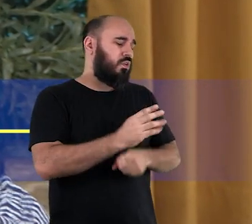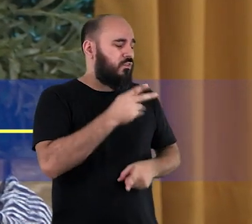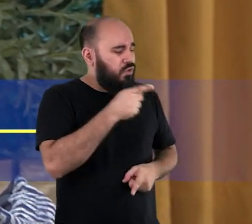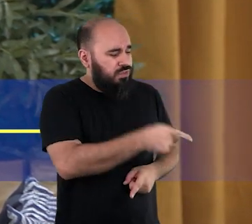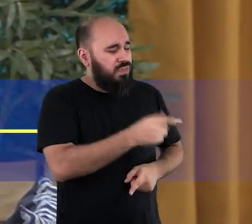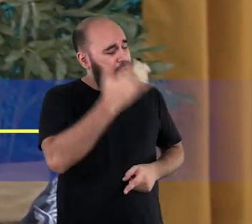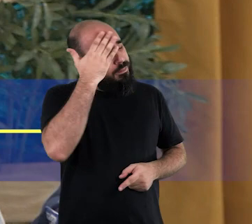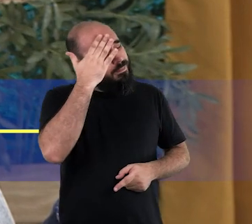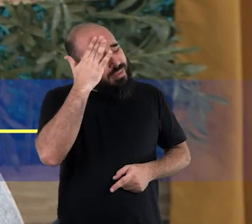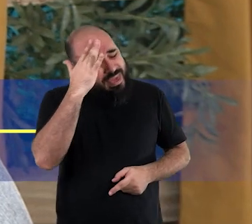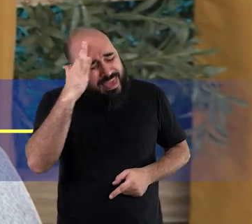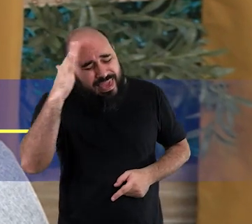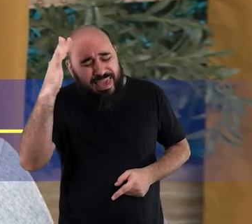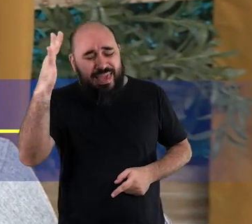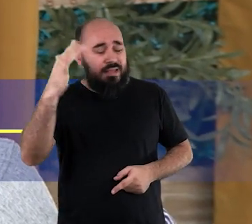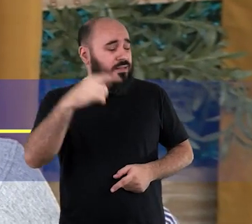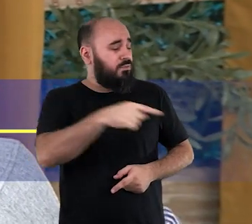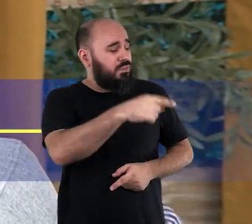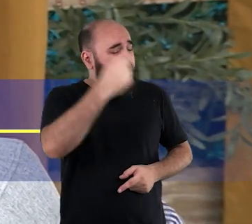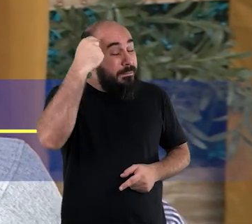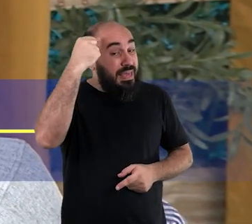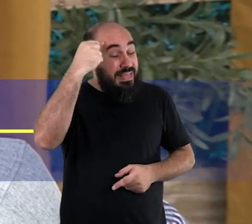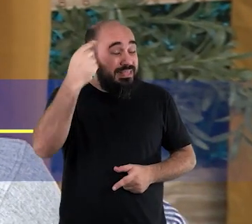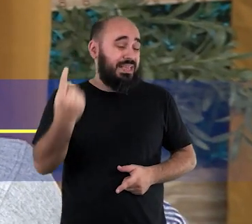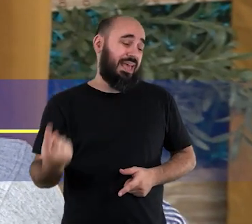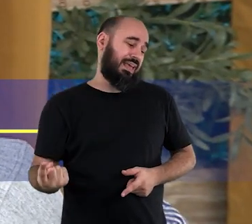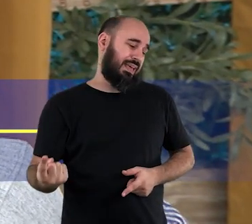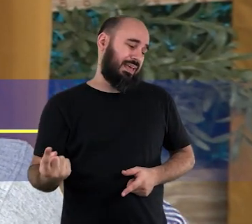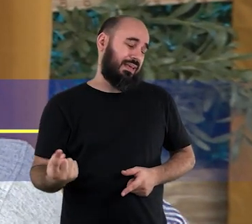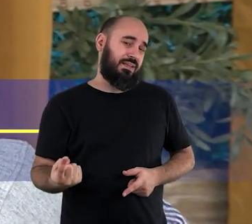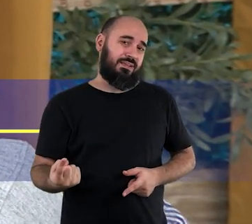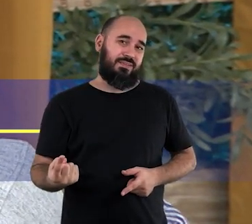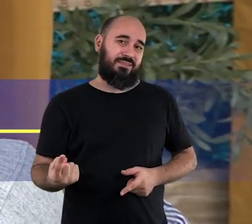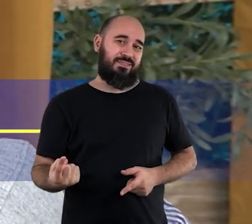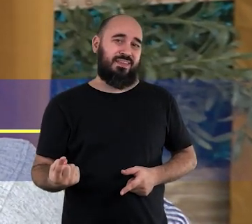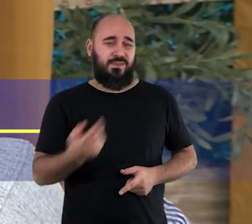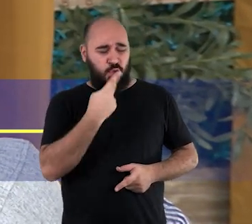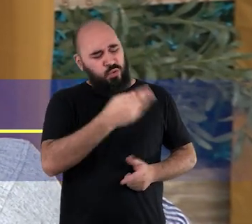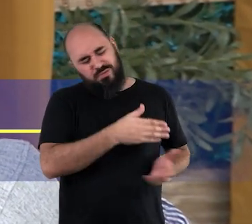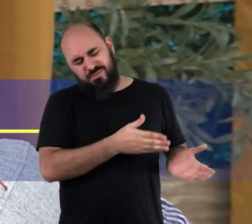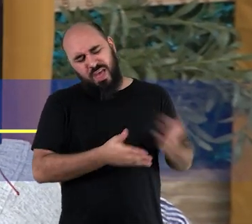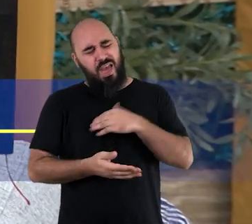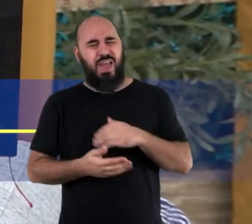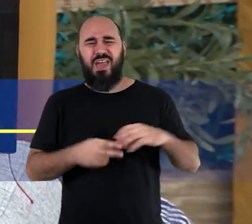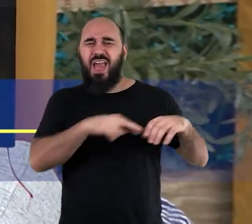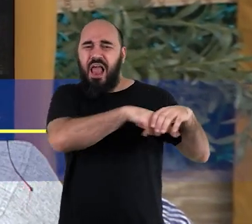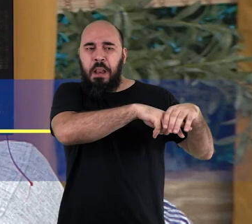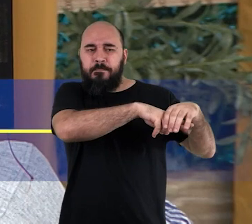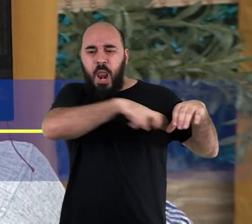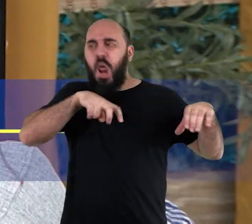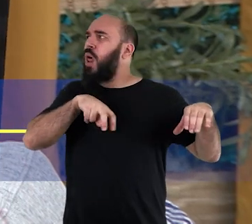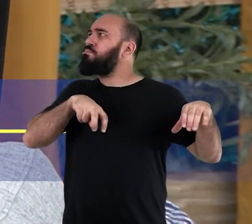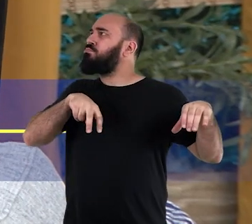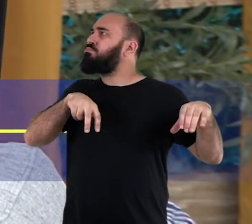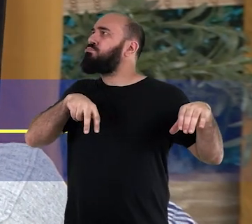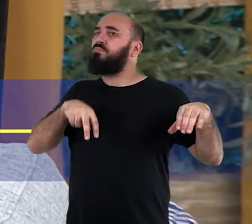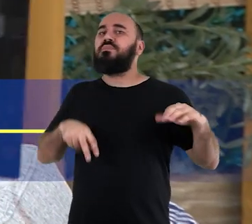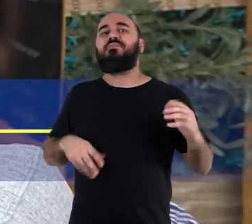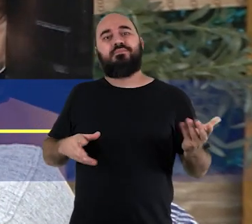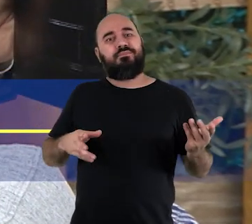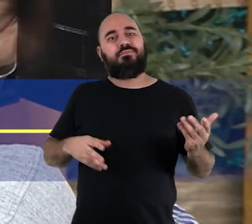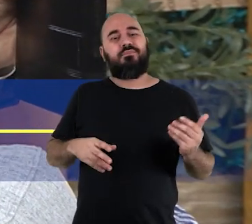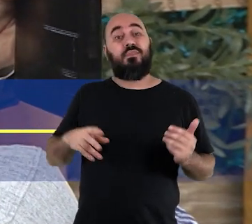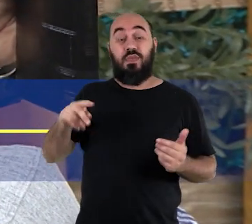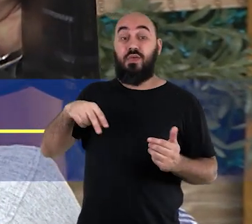nisso. Então Deus disse assim, saia da caverna. E Elias viu um forte vento,